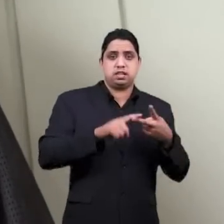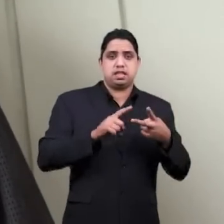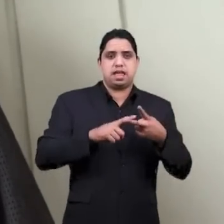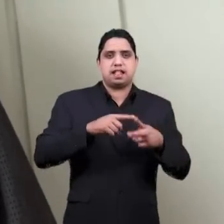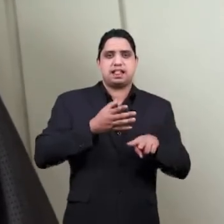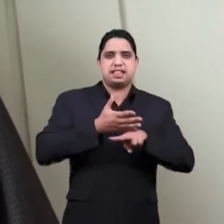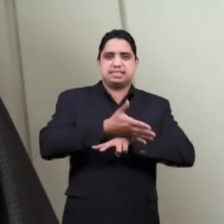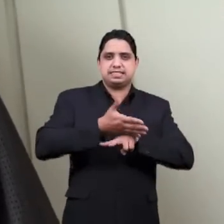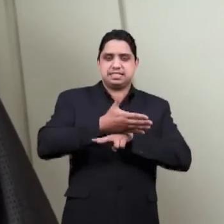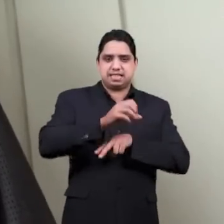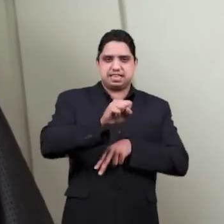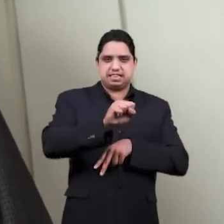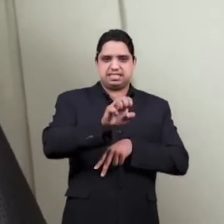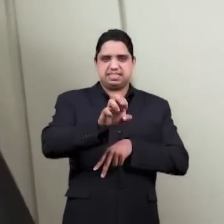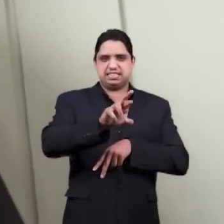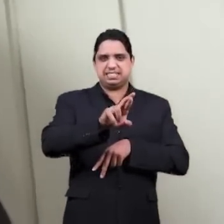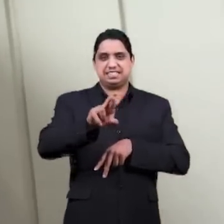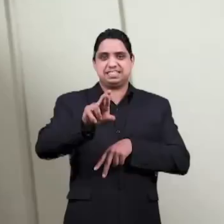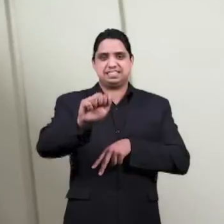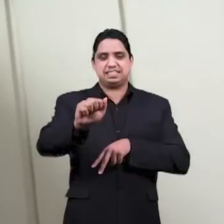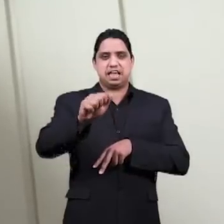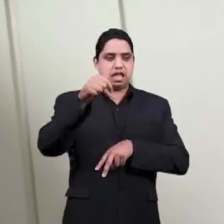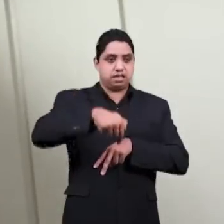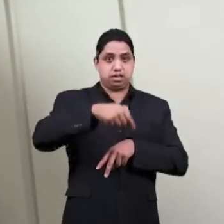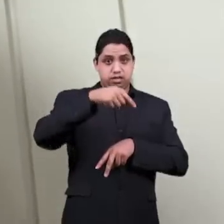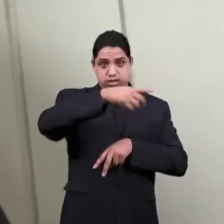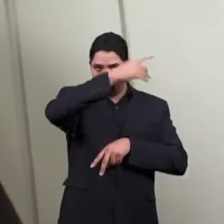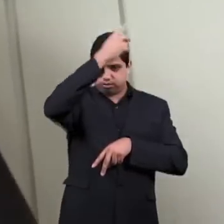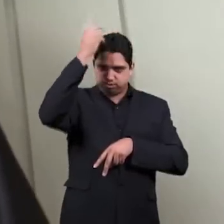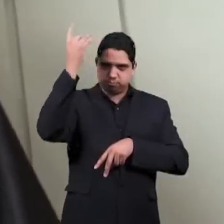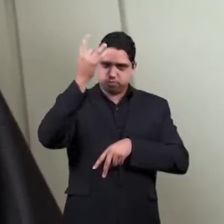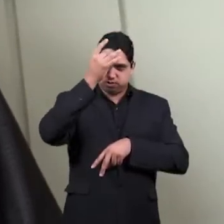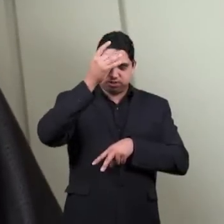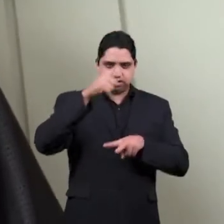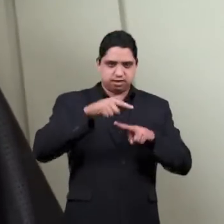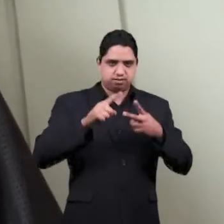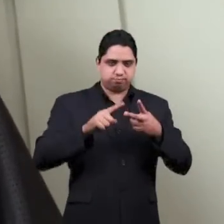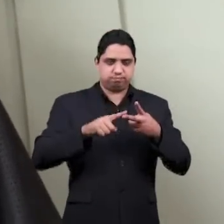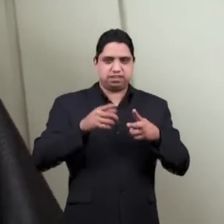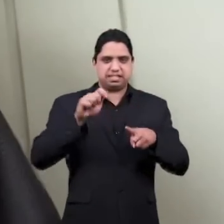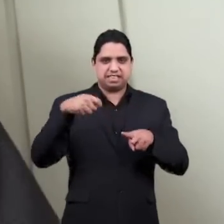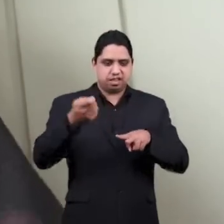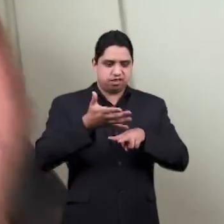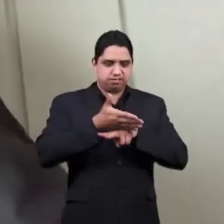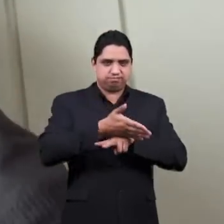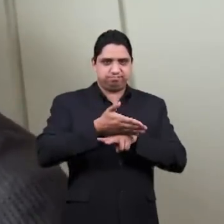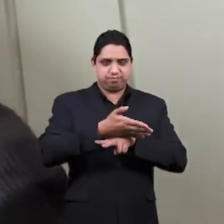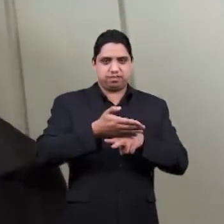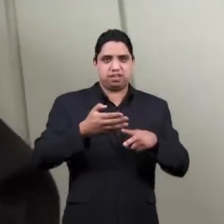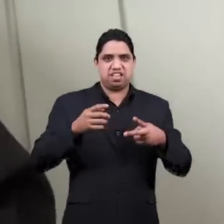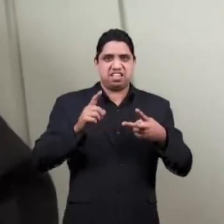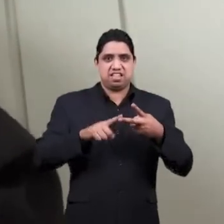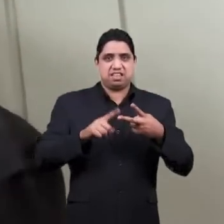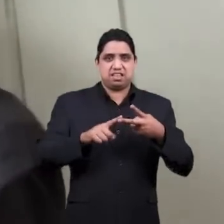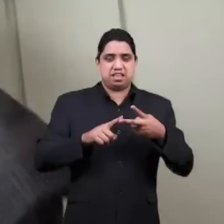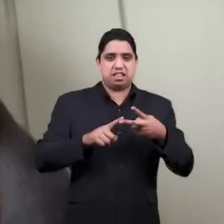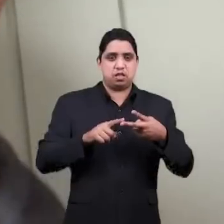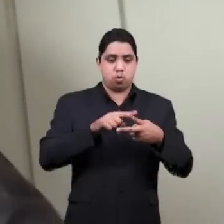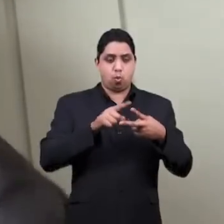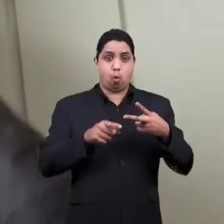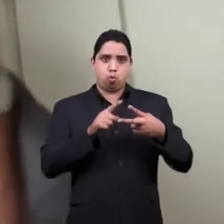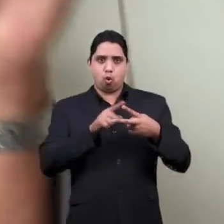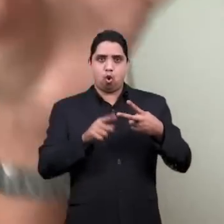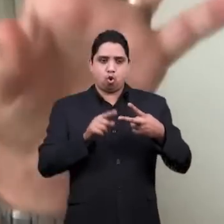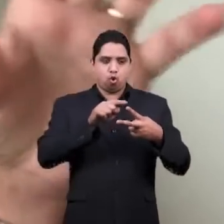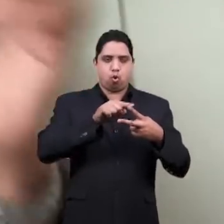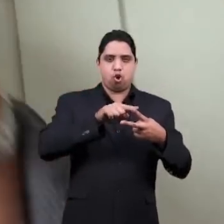de Laranjeiras, isso no município da Serra, no estado do Espírito Santo. Os 2 irmãos, a resposta deles, um vai completar